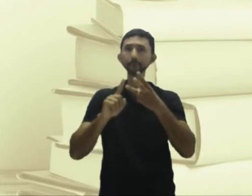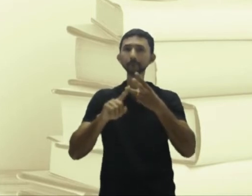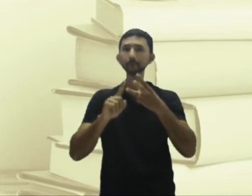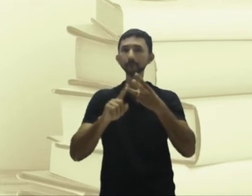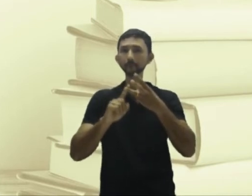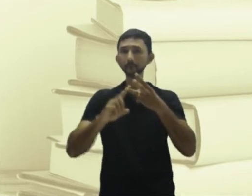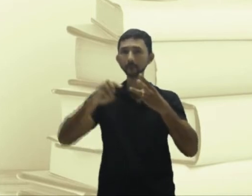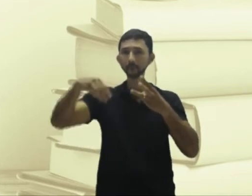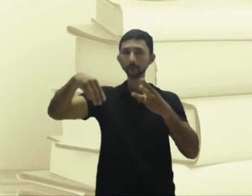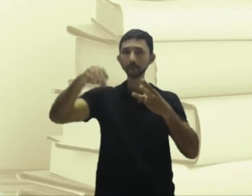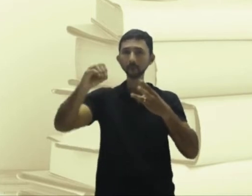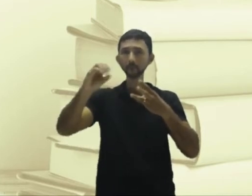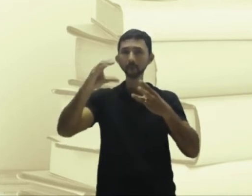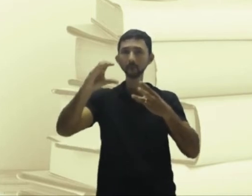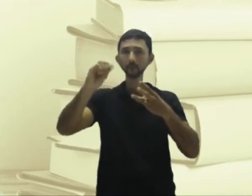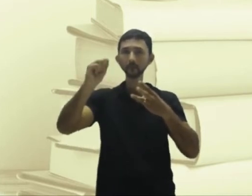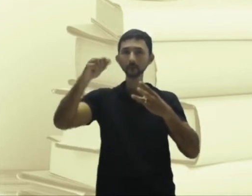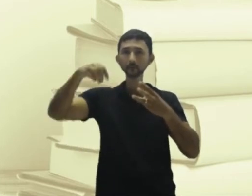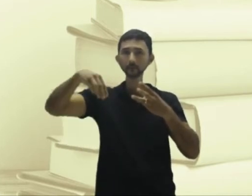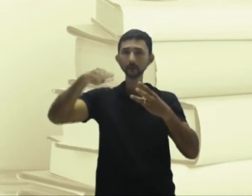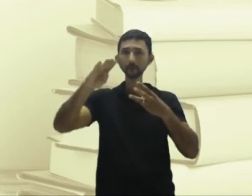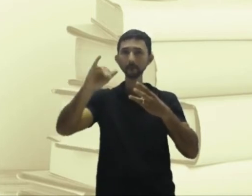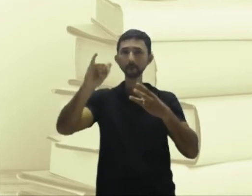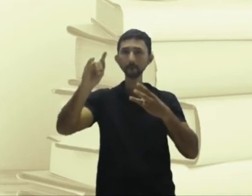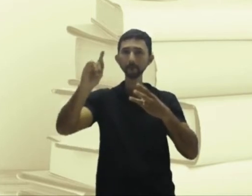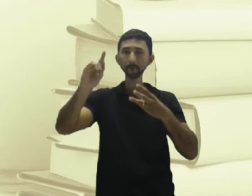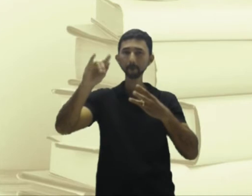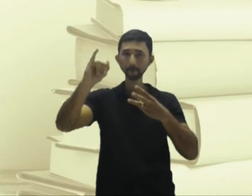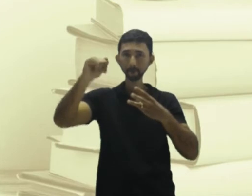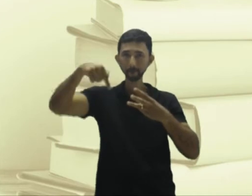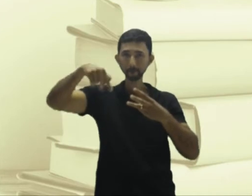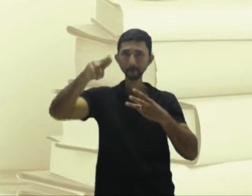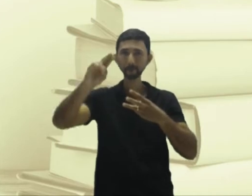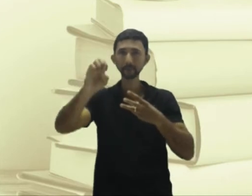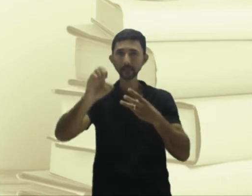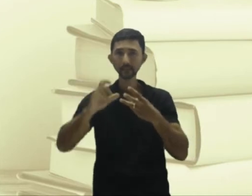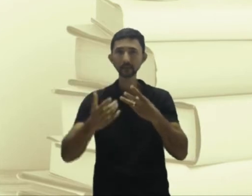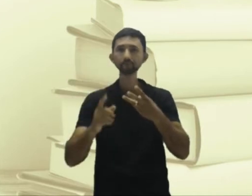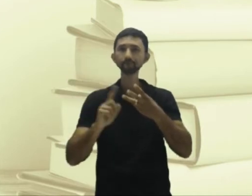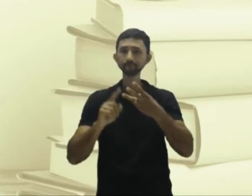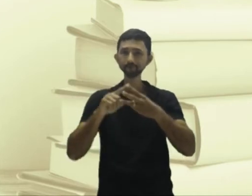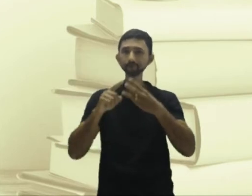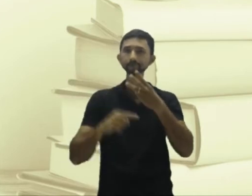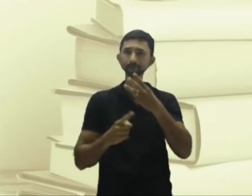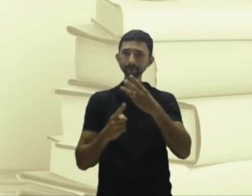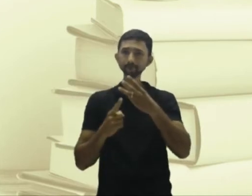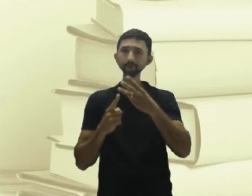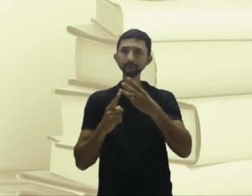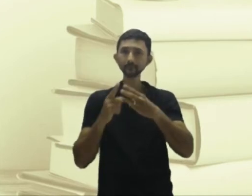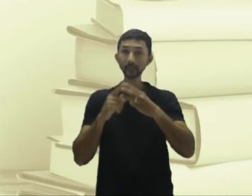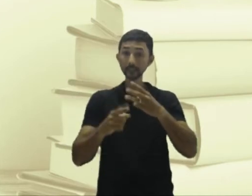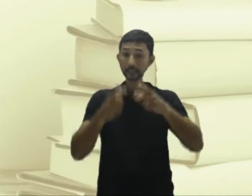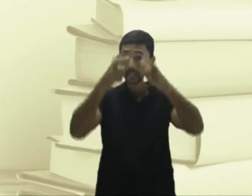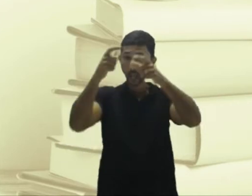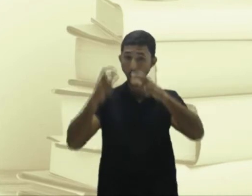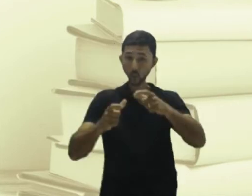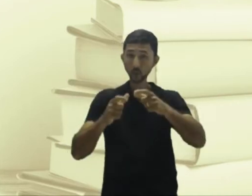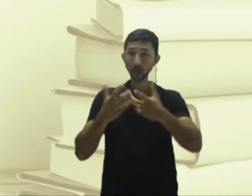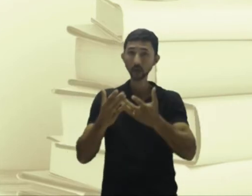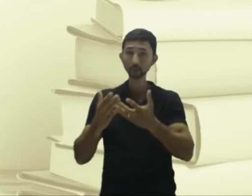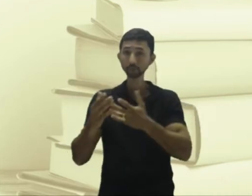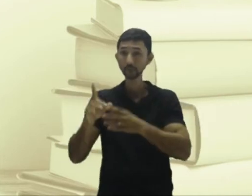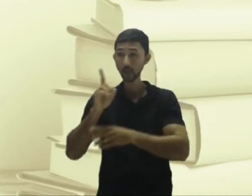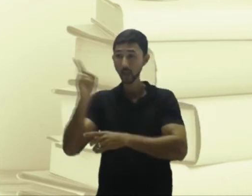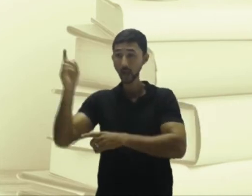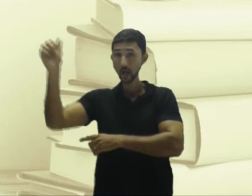da África, tendo Moçambique como principal porto exportador. Esses negros saíam da África,